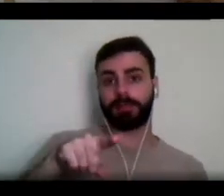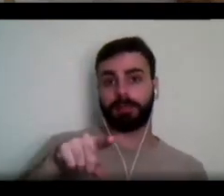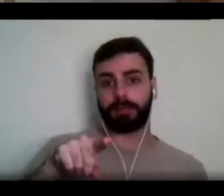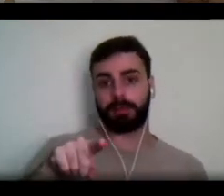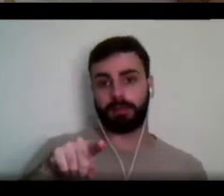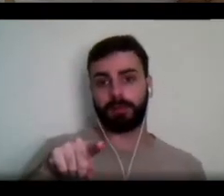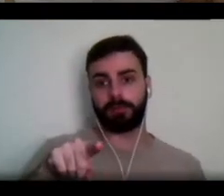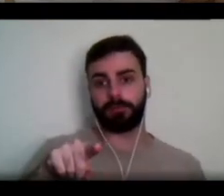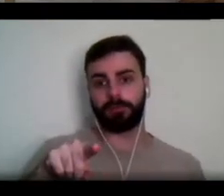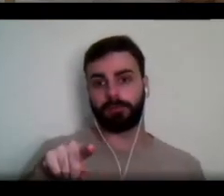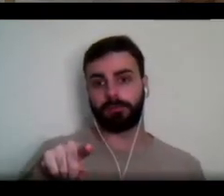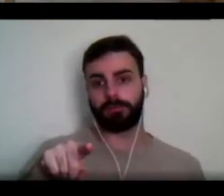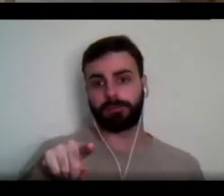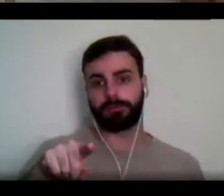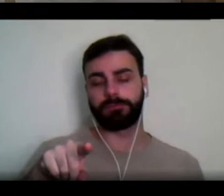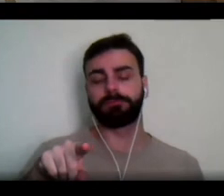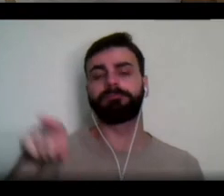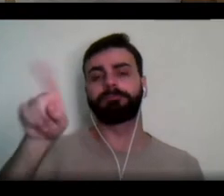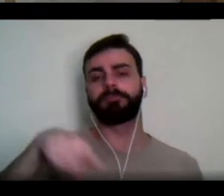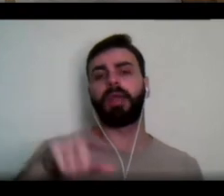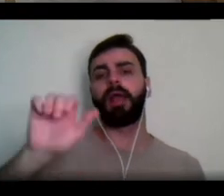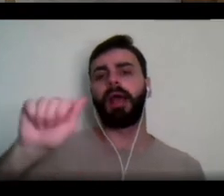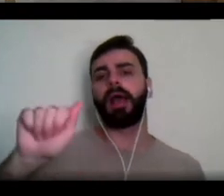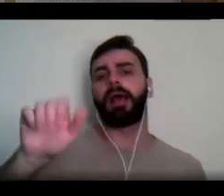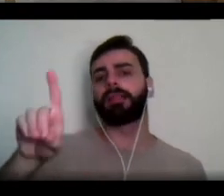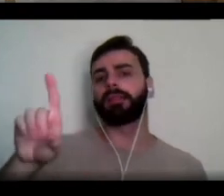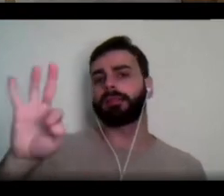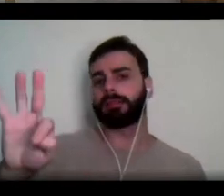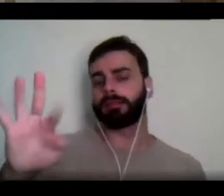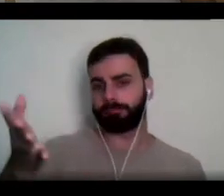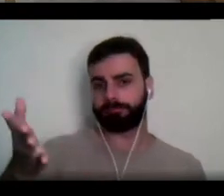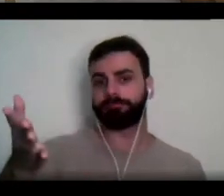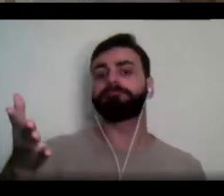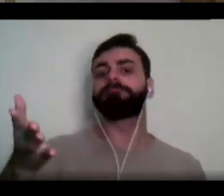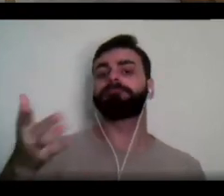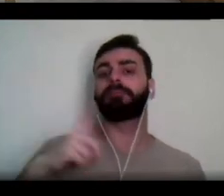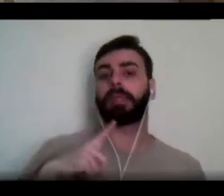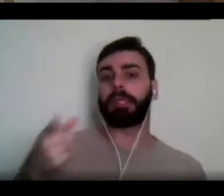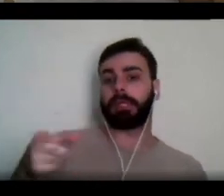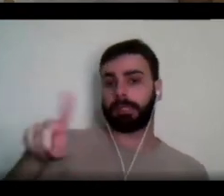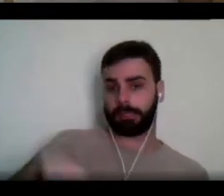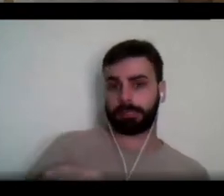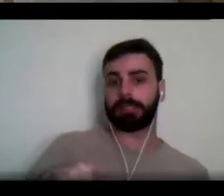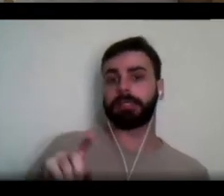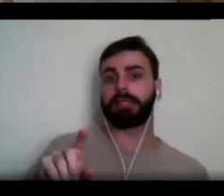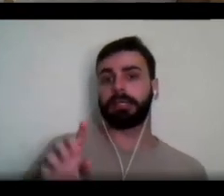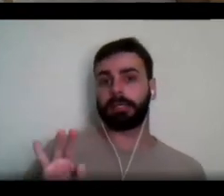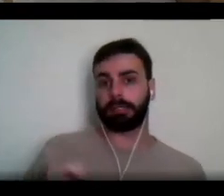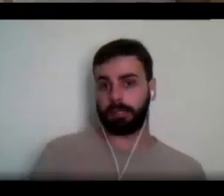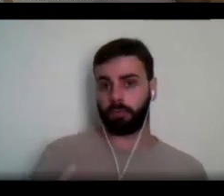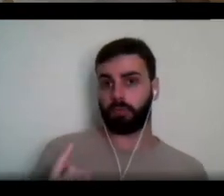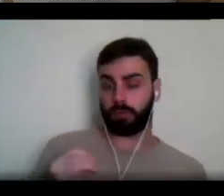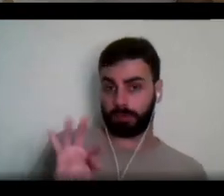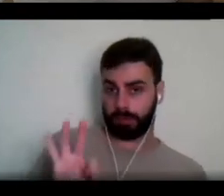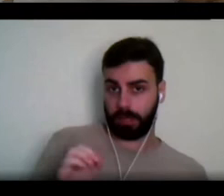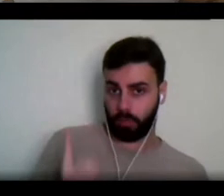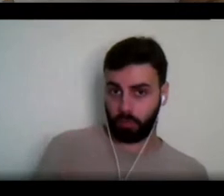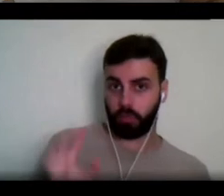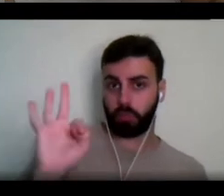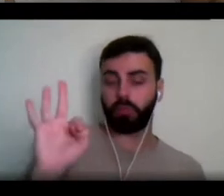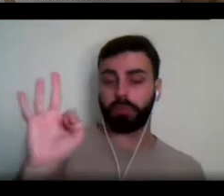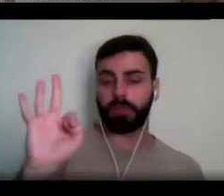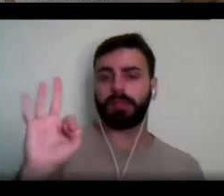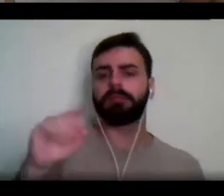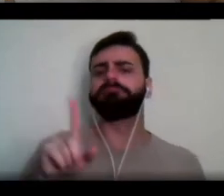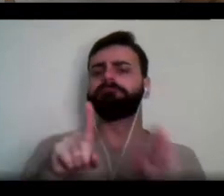E o que é a integral de a dt? É a integral de t1 até t. Quem é a aceleração? É αt.